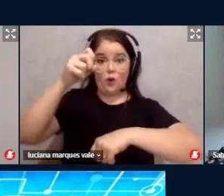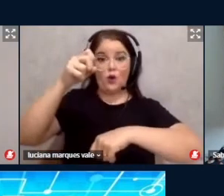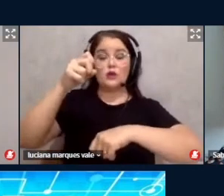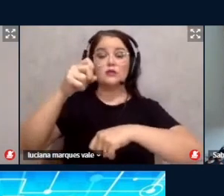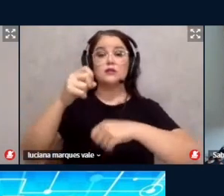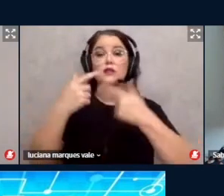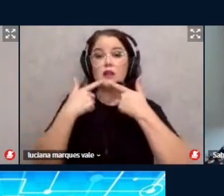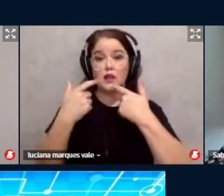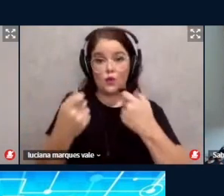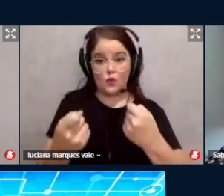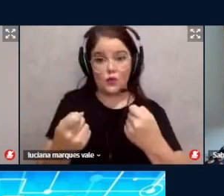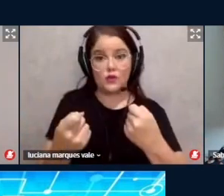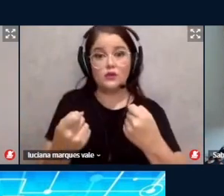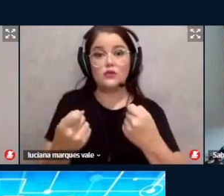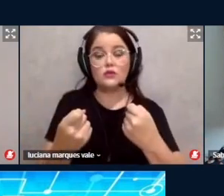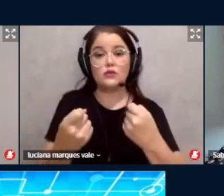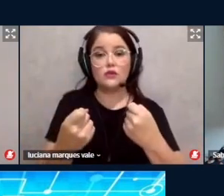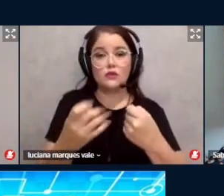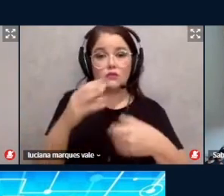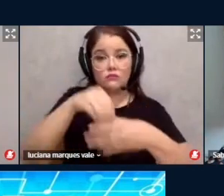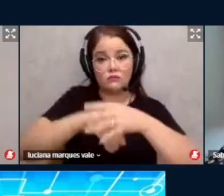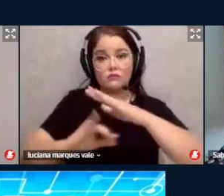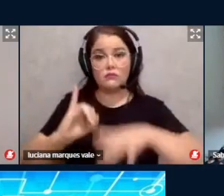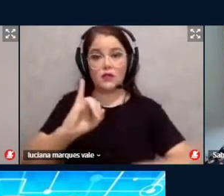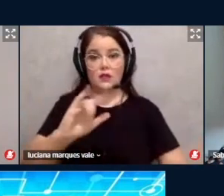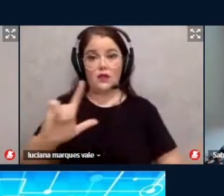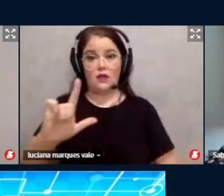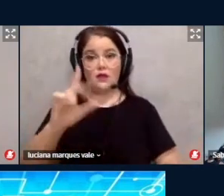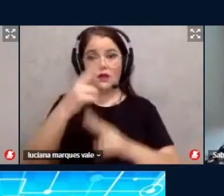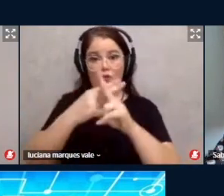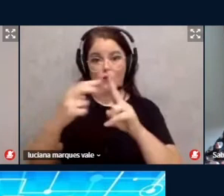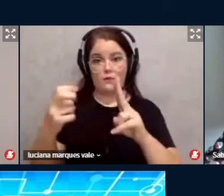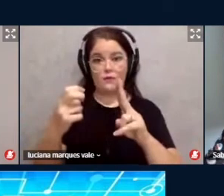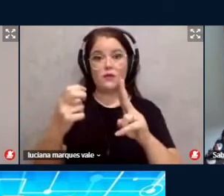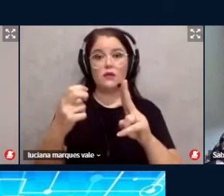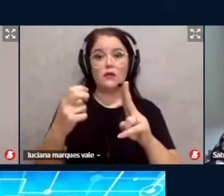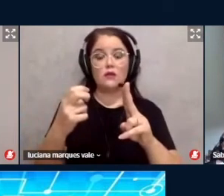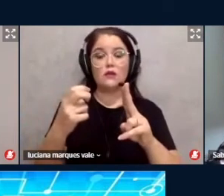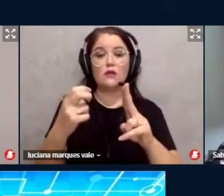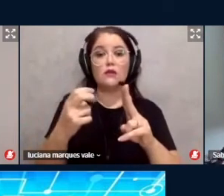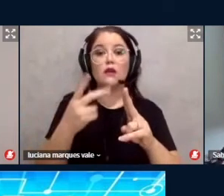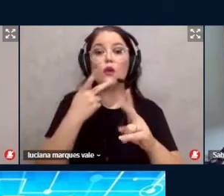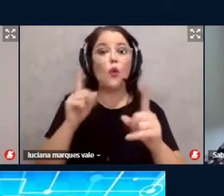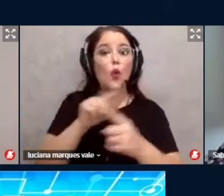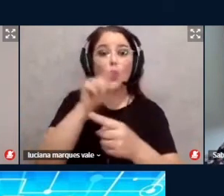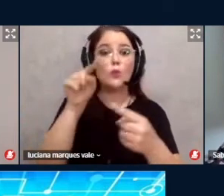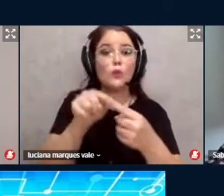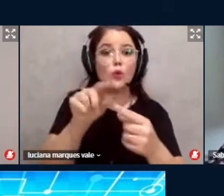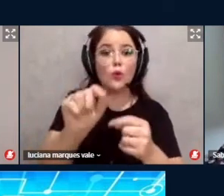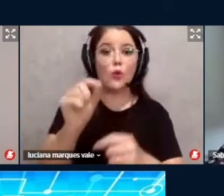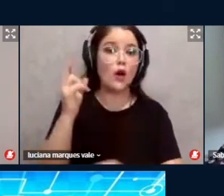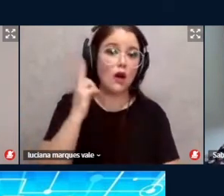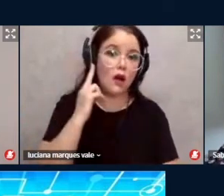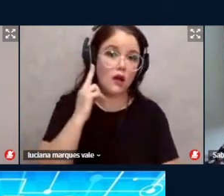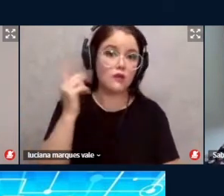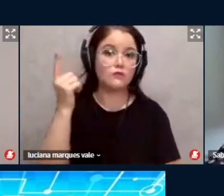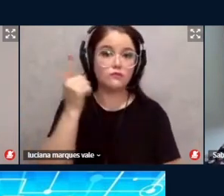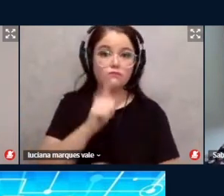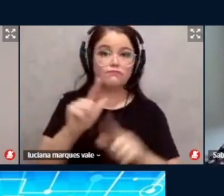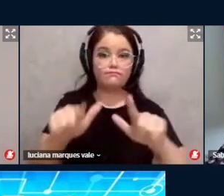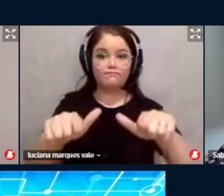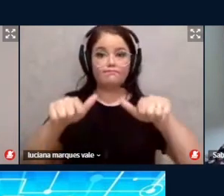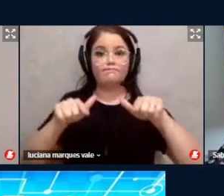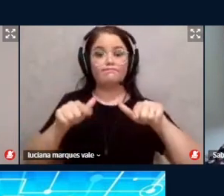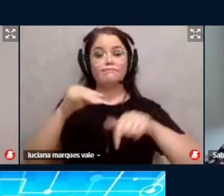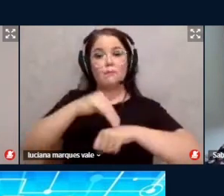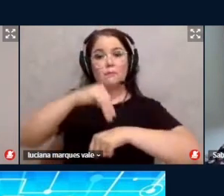em Linguística do Instituto de Letras da UNB, visa a que Alex obtenha o título